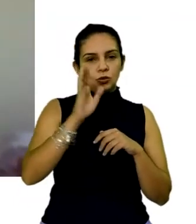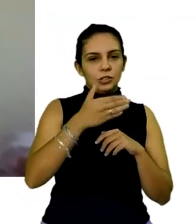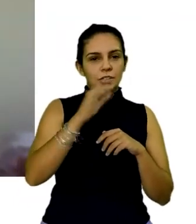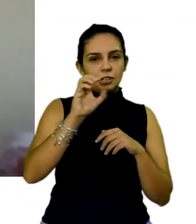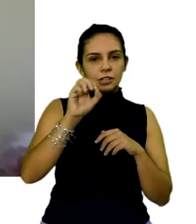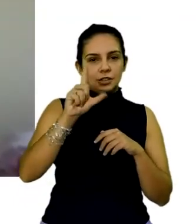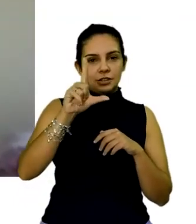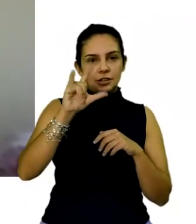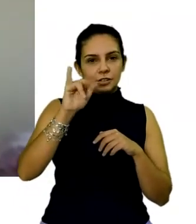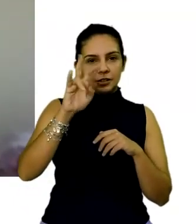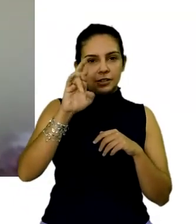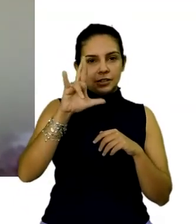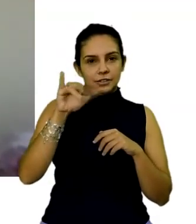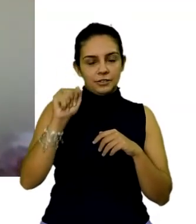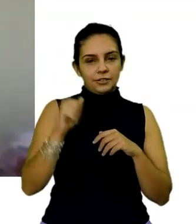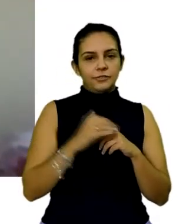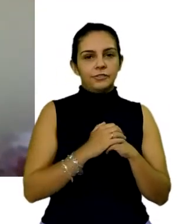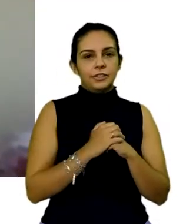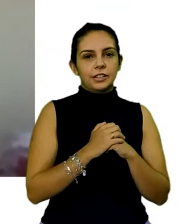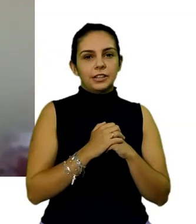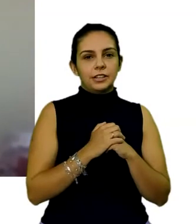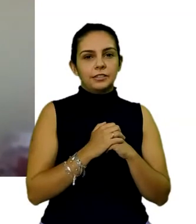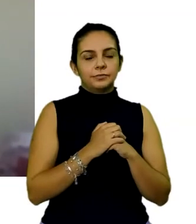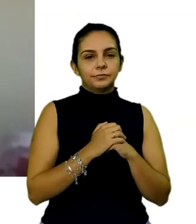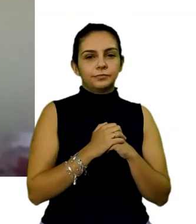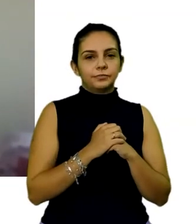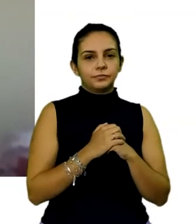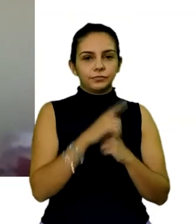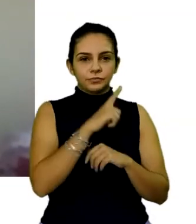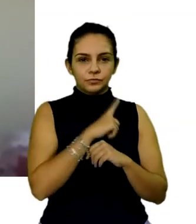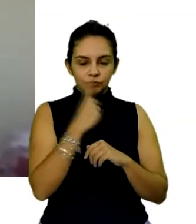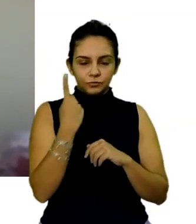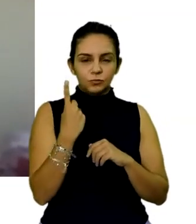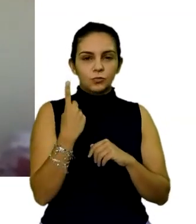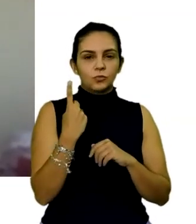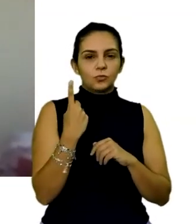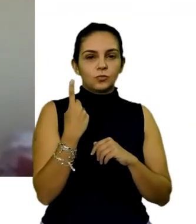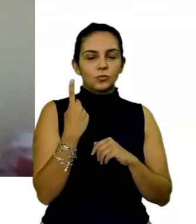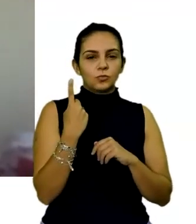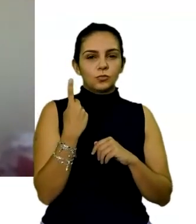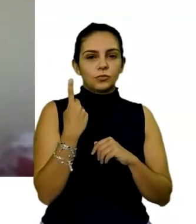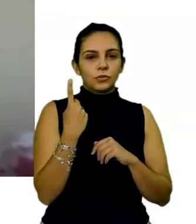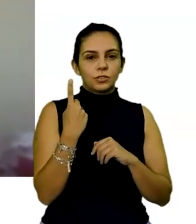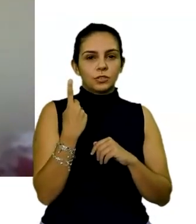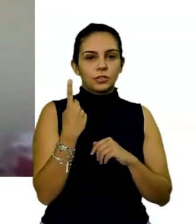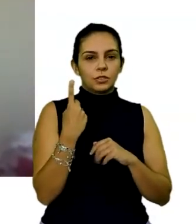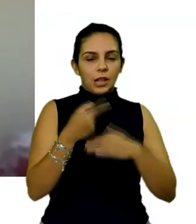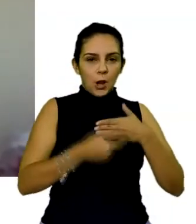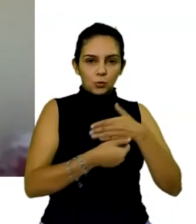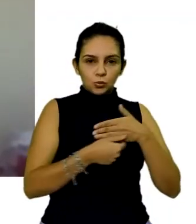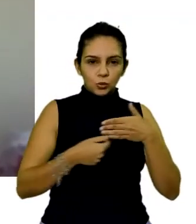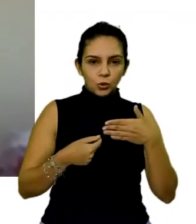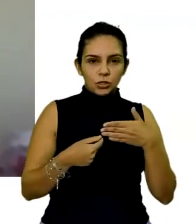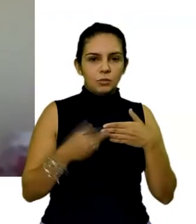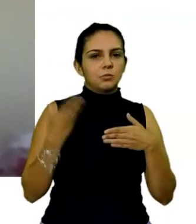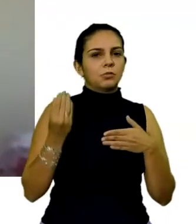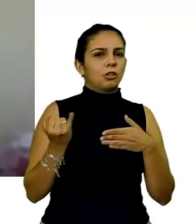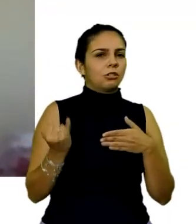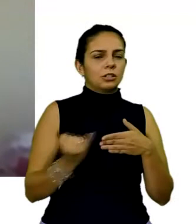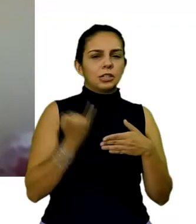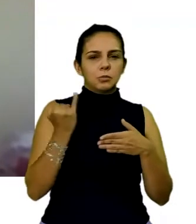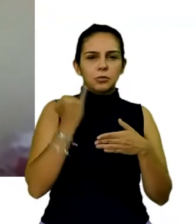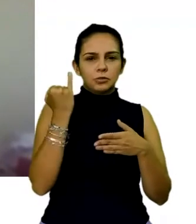o próprio Michele Acoca, temos uma autora